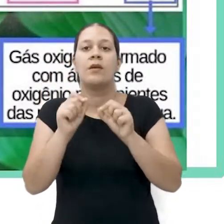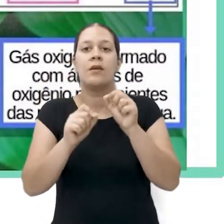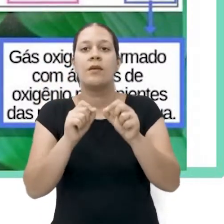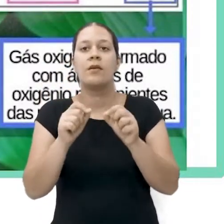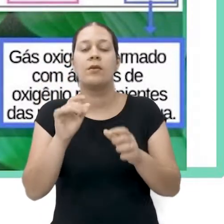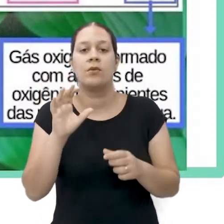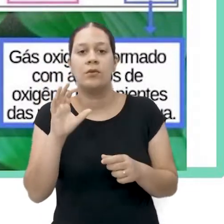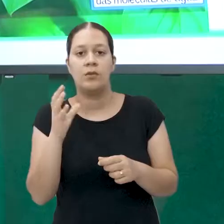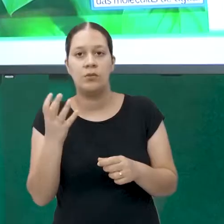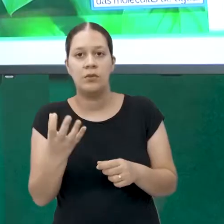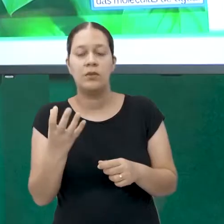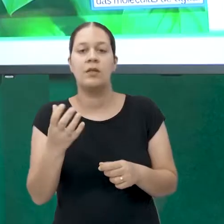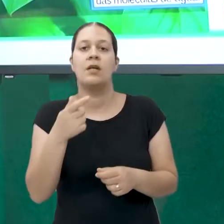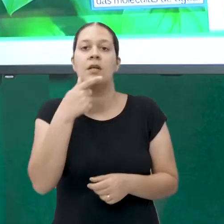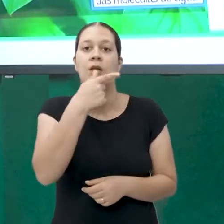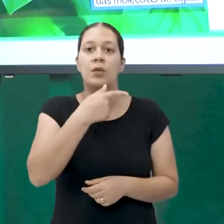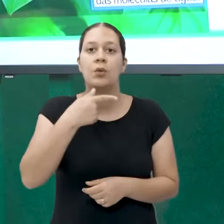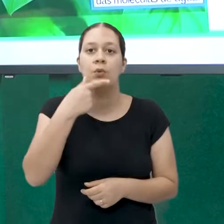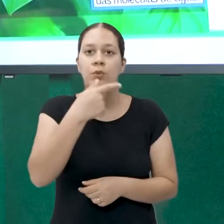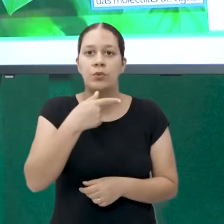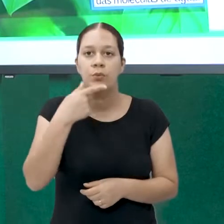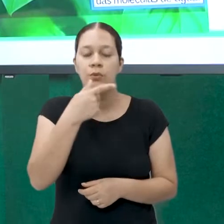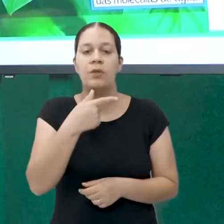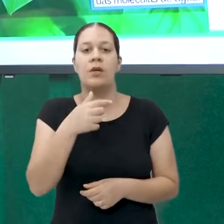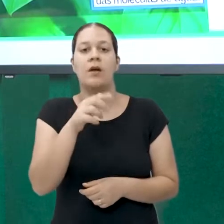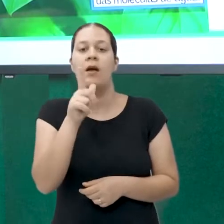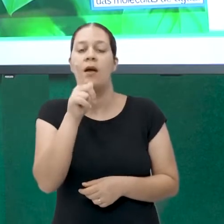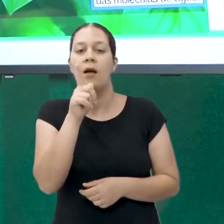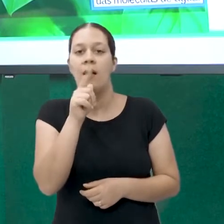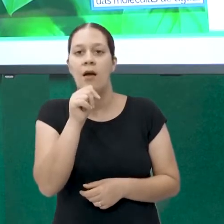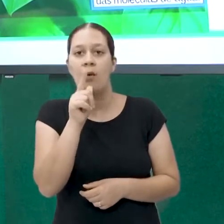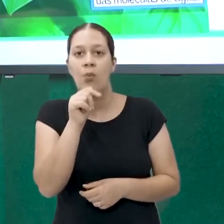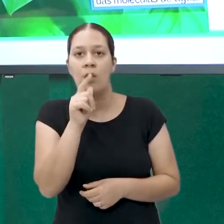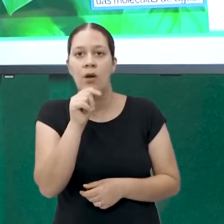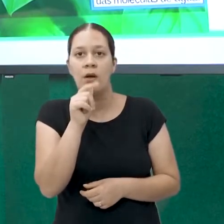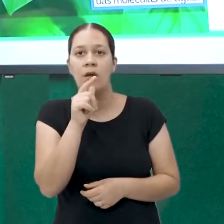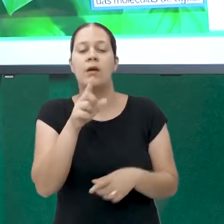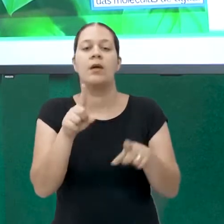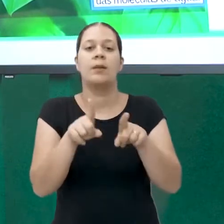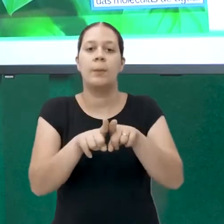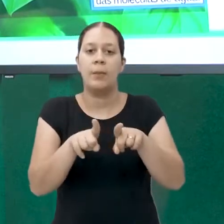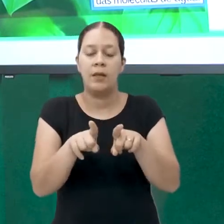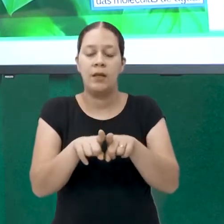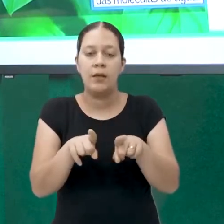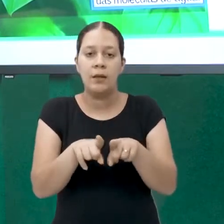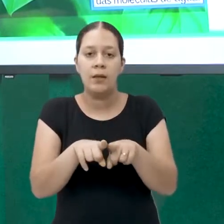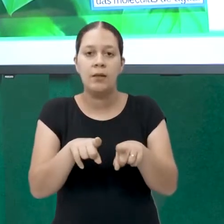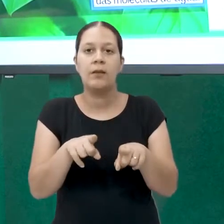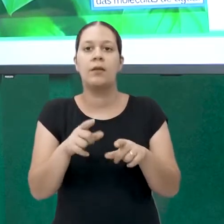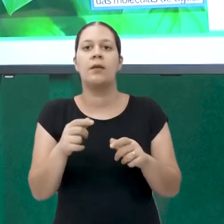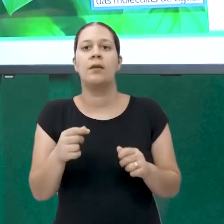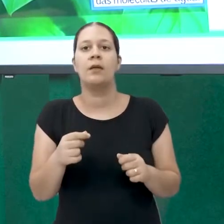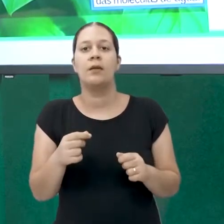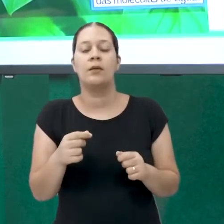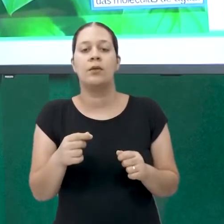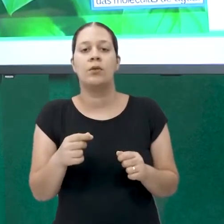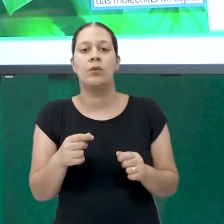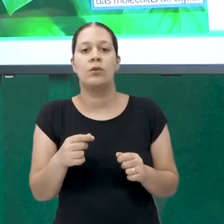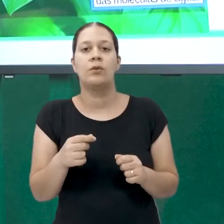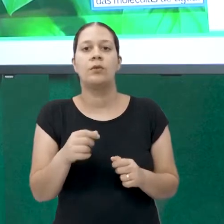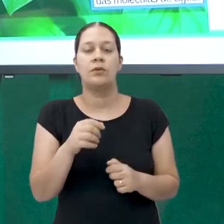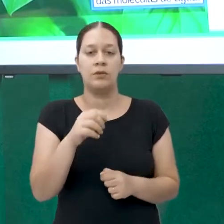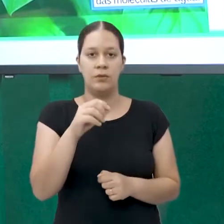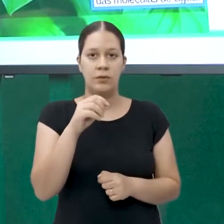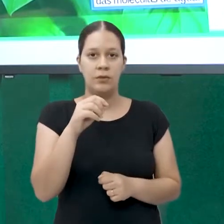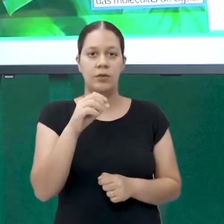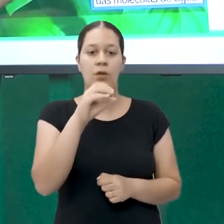luz. Vai gerar o quê? Produção de glicose. Água também,